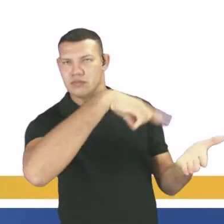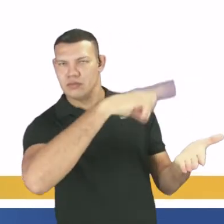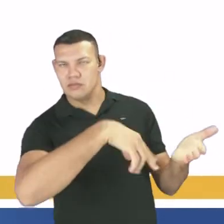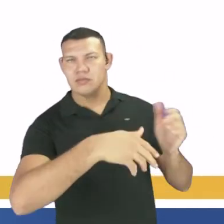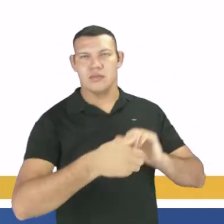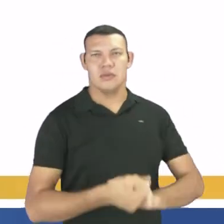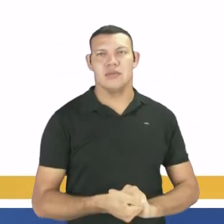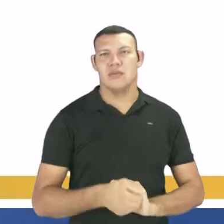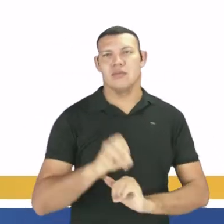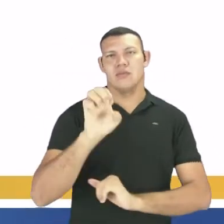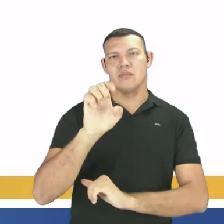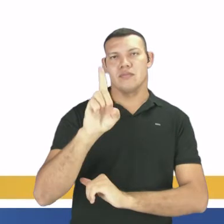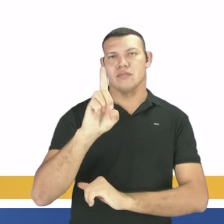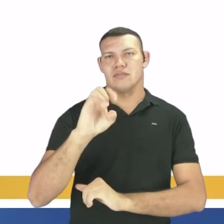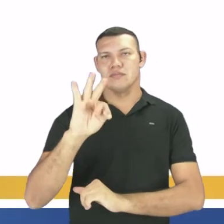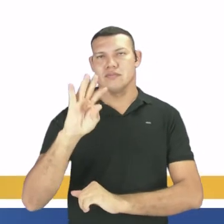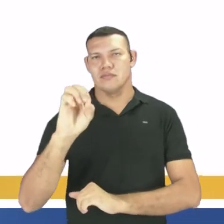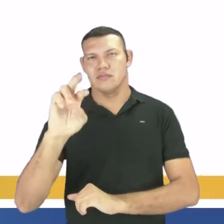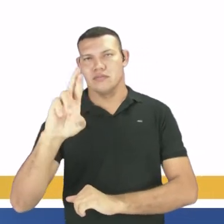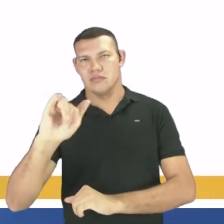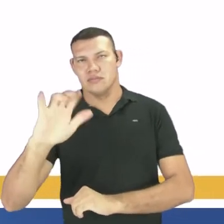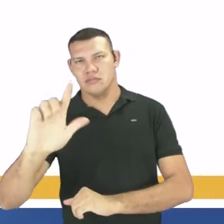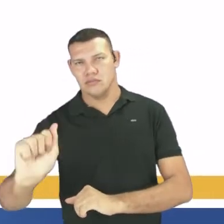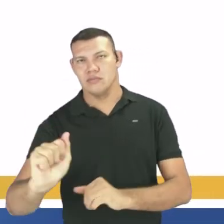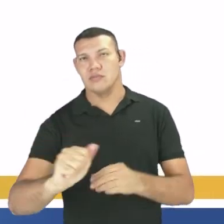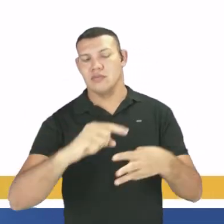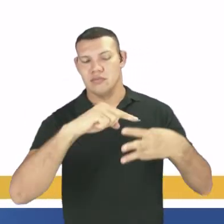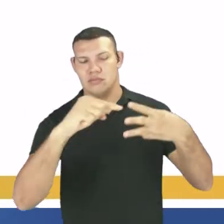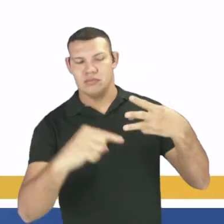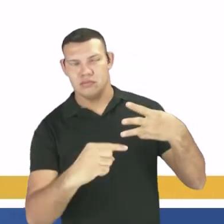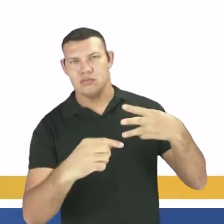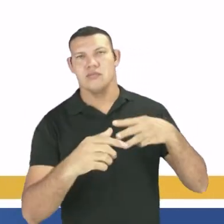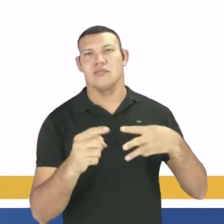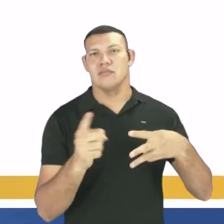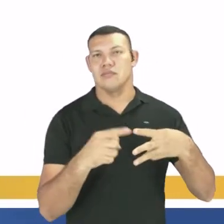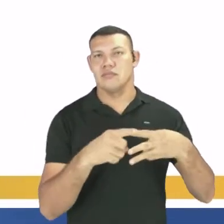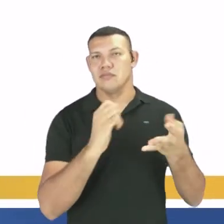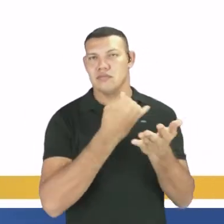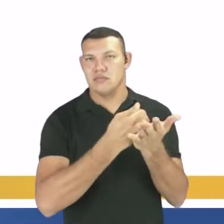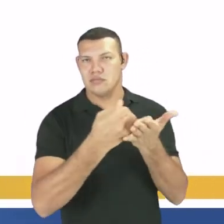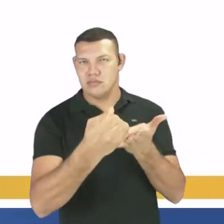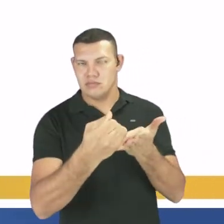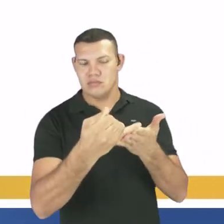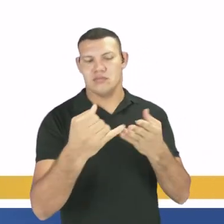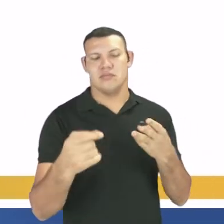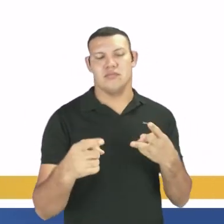O editorial se divide em 3 partes principais: introdução,